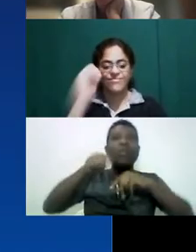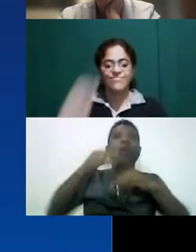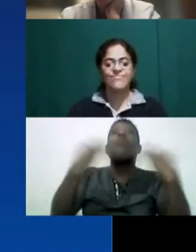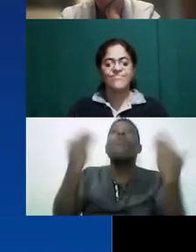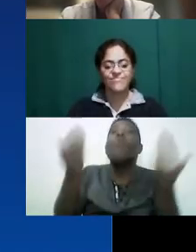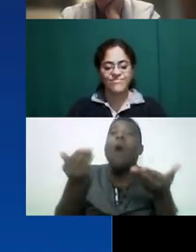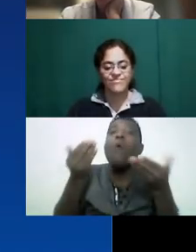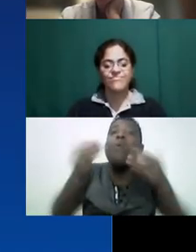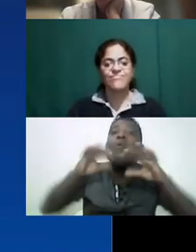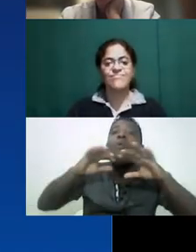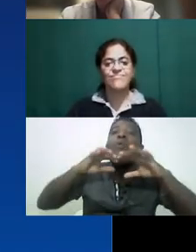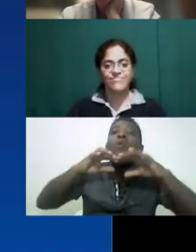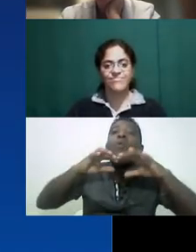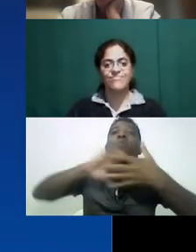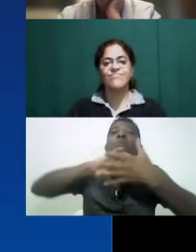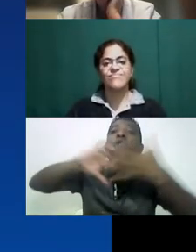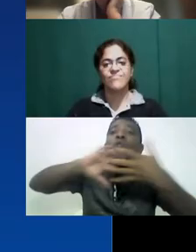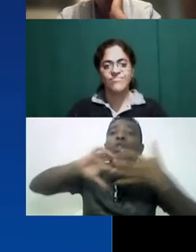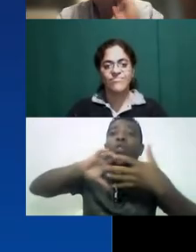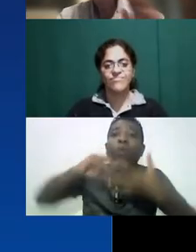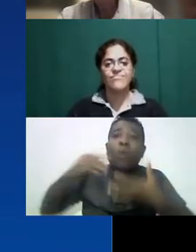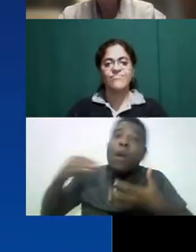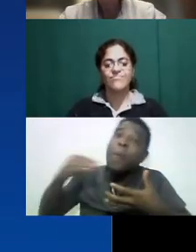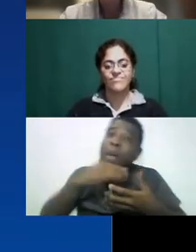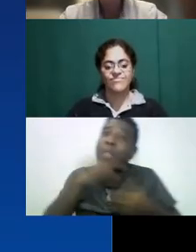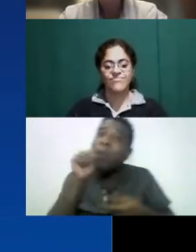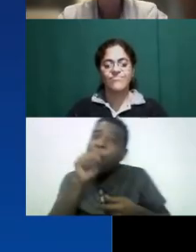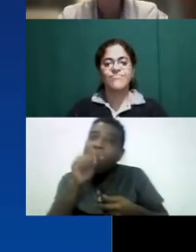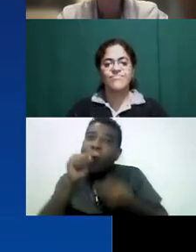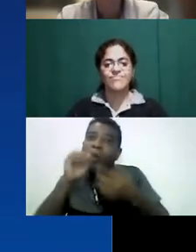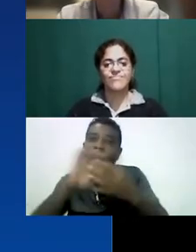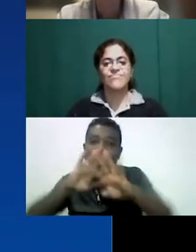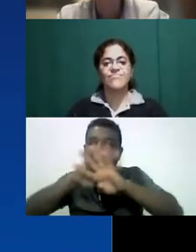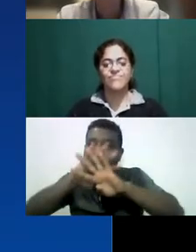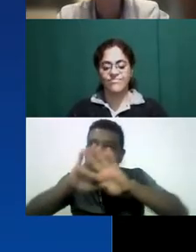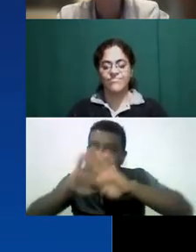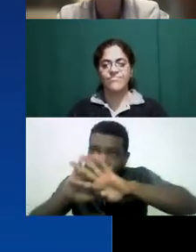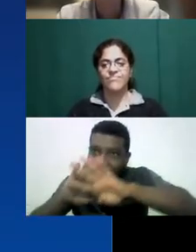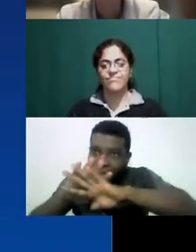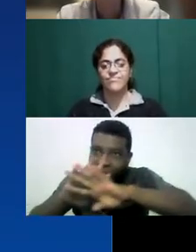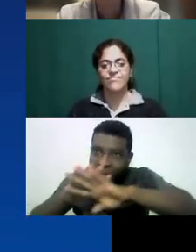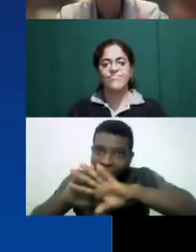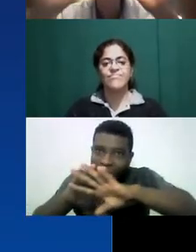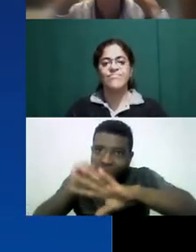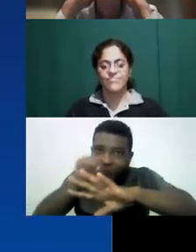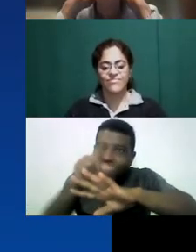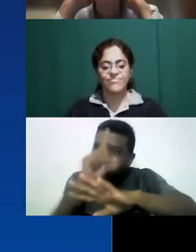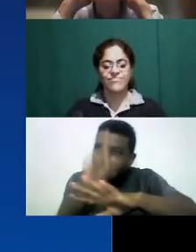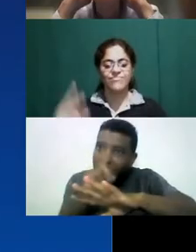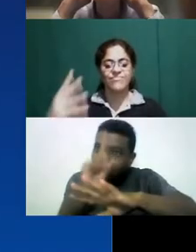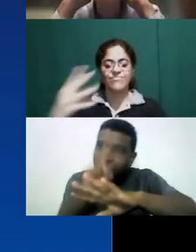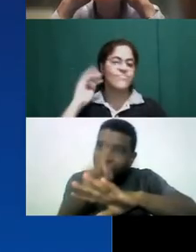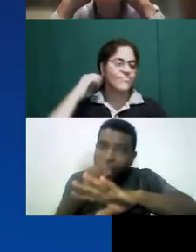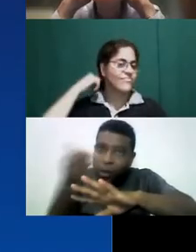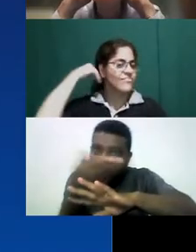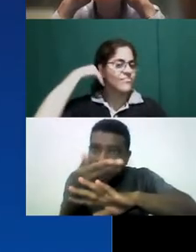extensão da cervical alta, né? Então, por exemplo, gente, uma pessoa que fica o dia inteiro no computador assim, ó, ele tem essa